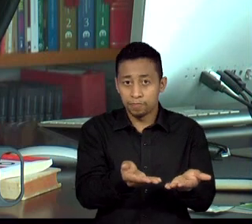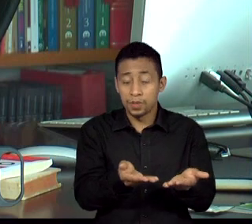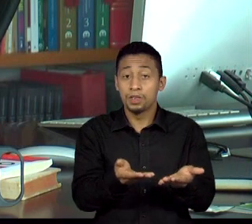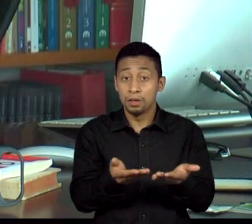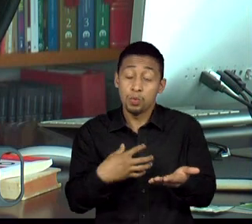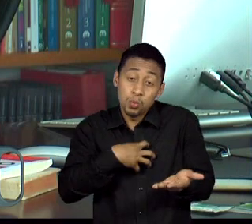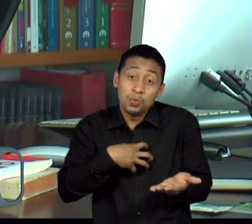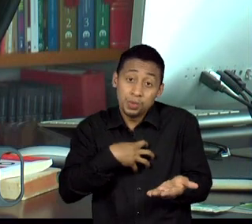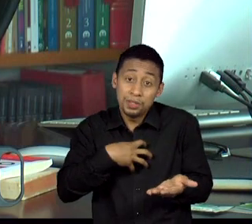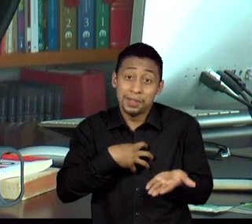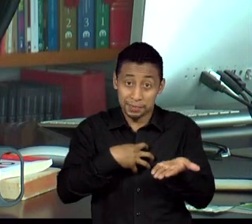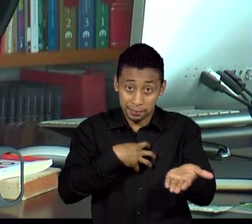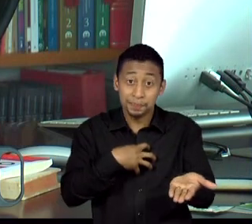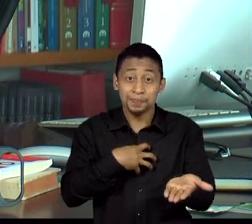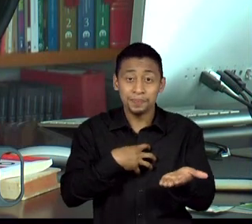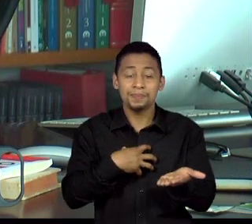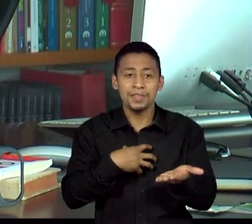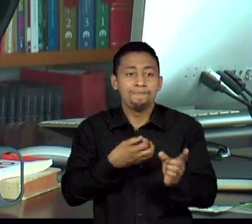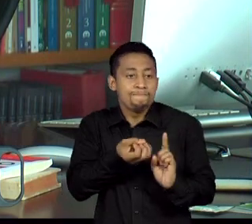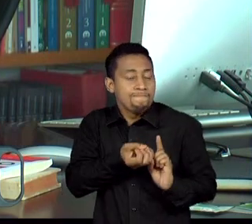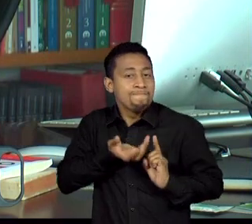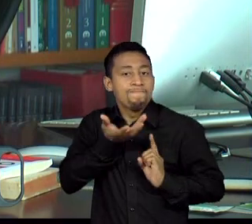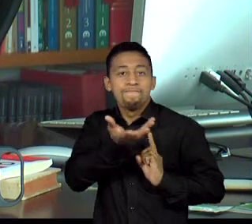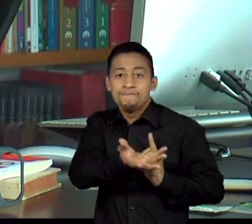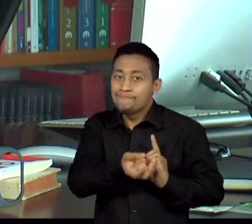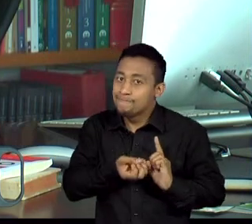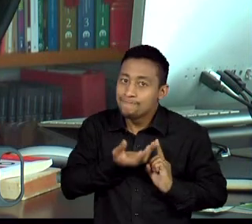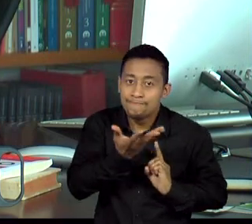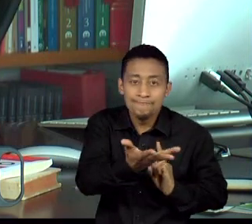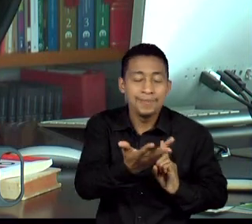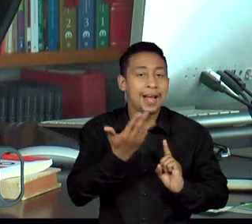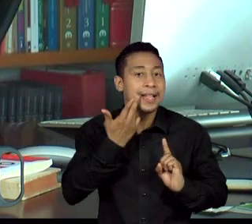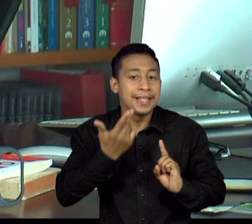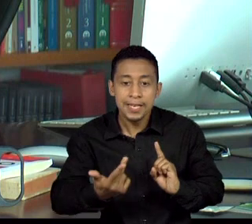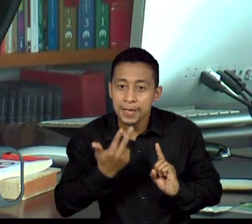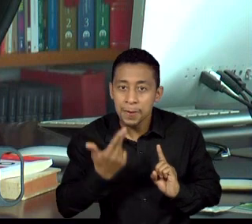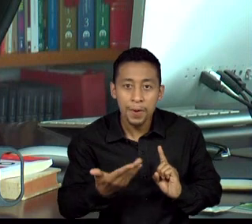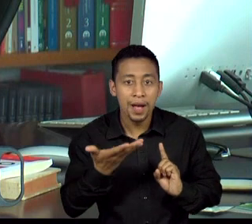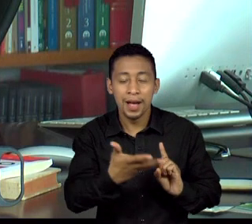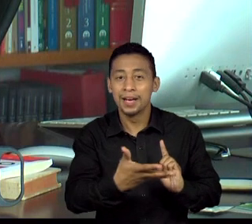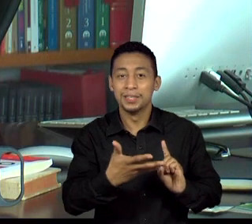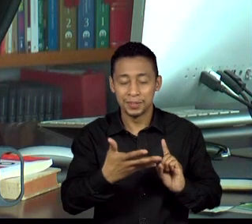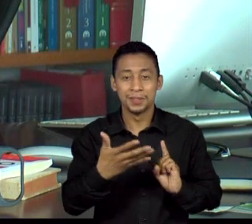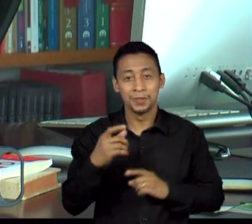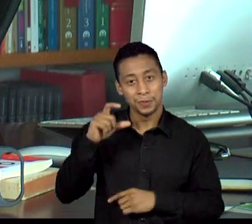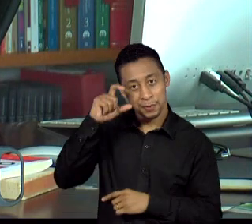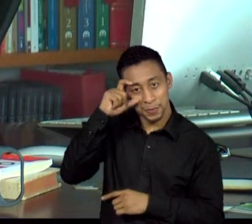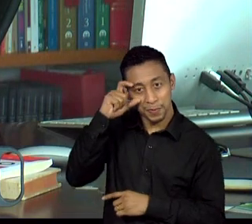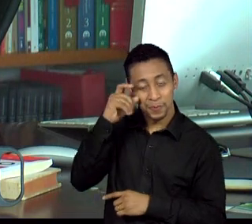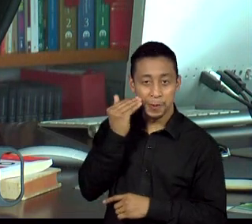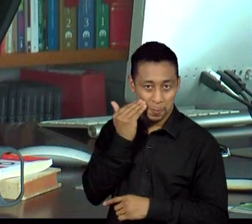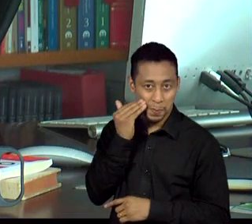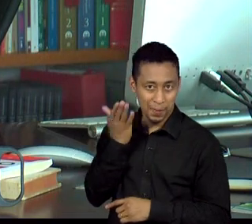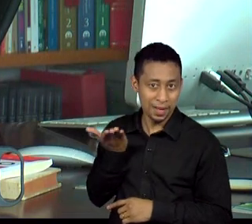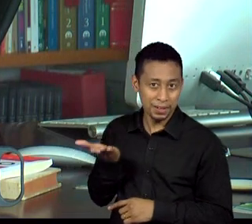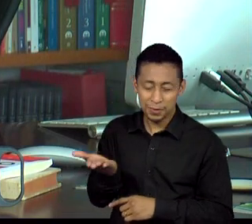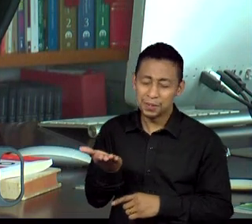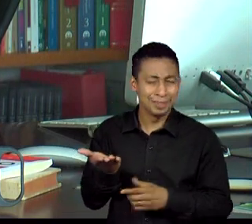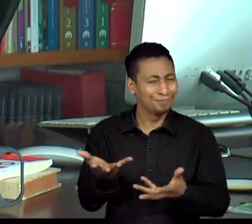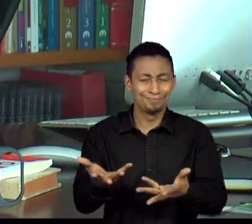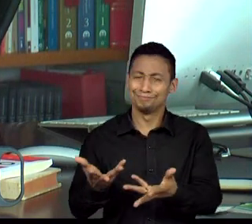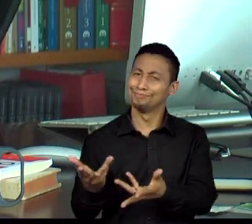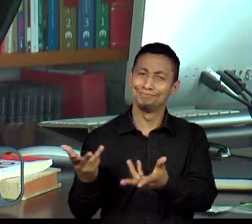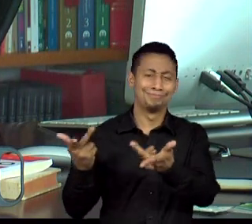as maneiras, é a poética, né? A linguagem do Guimarães, que ela é simplesmente